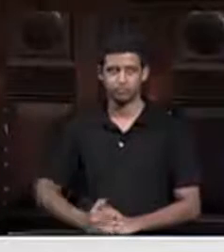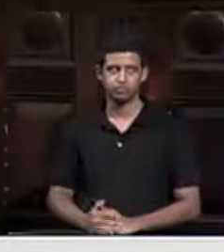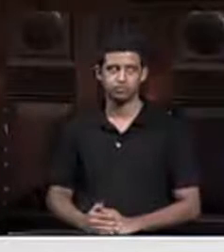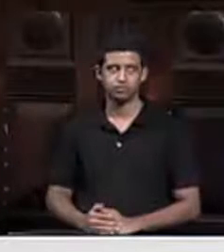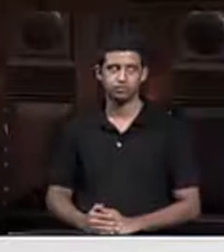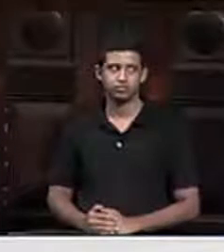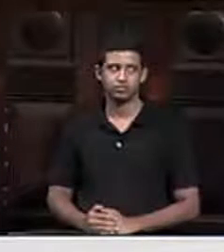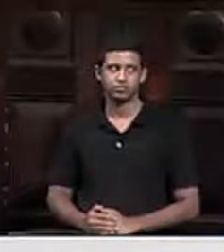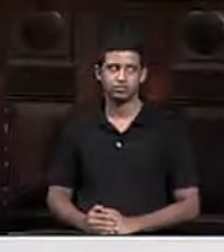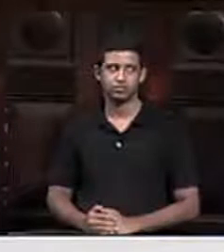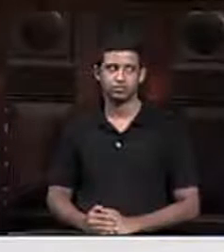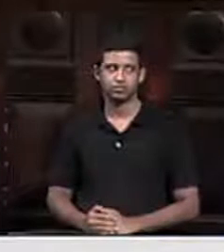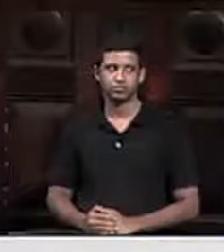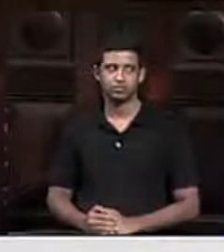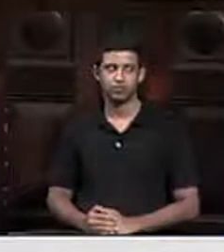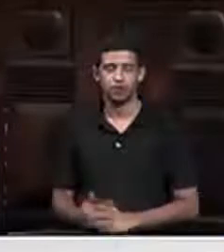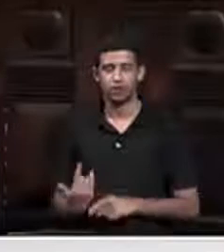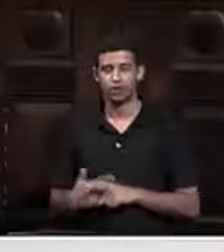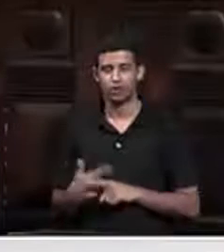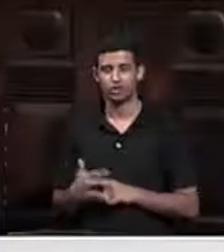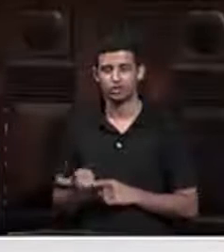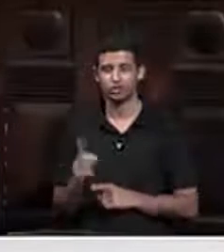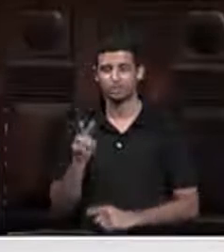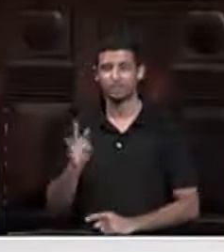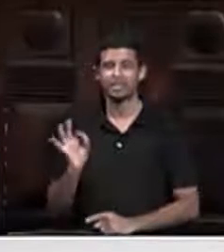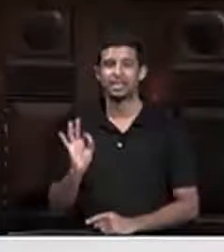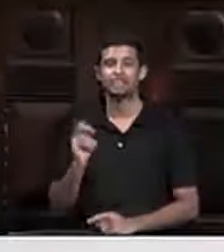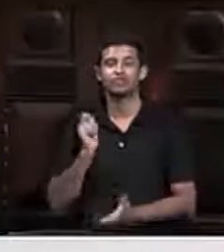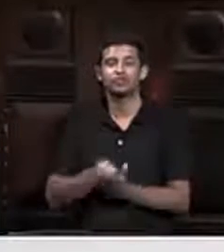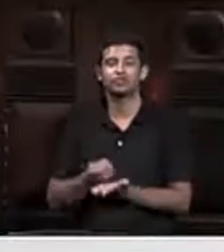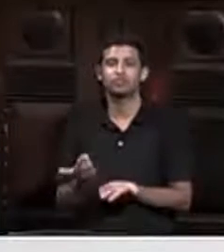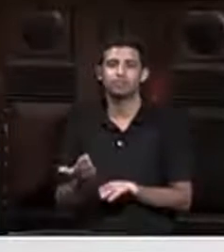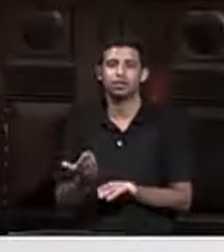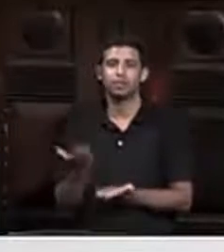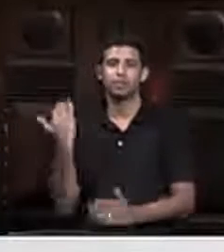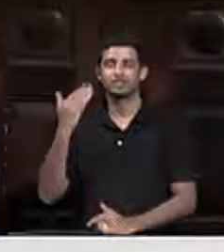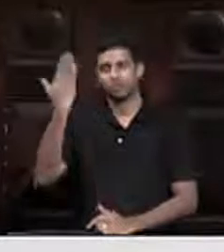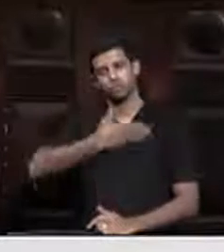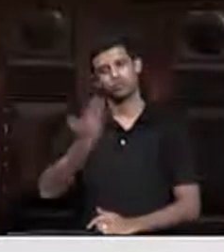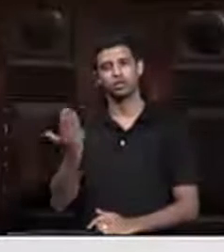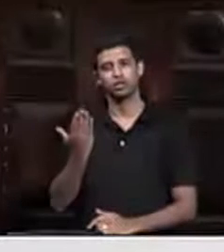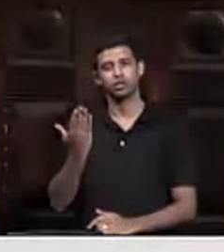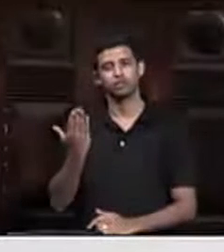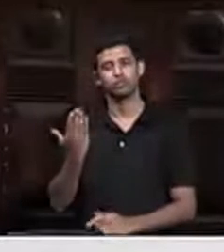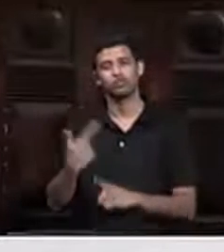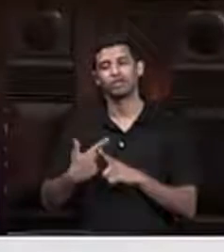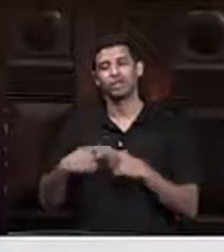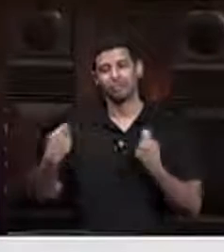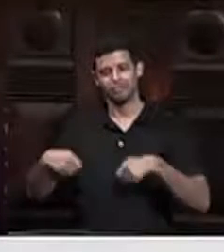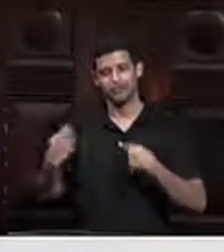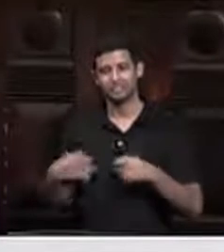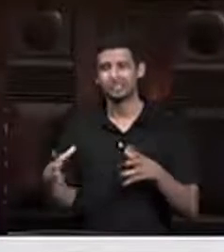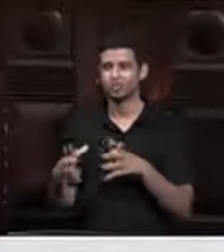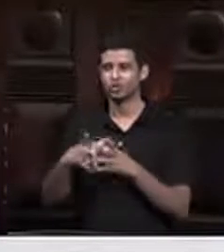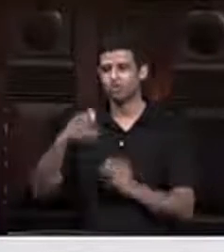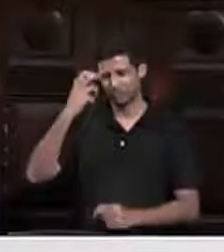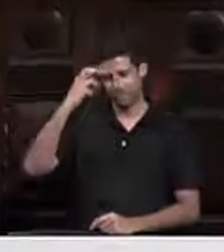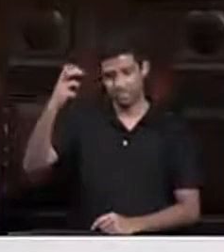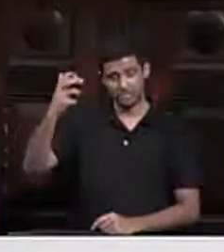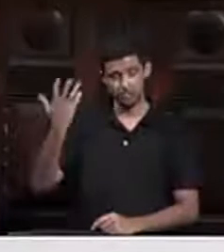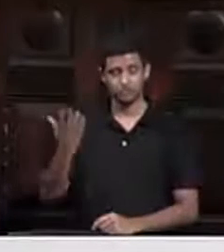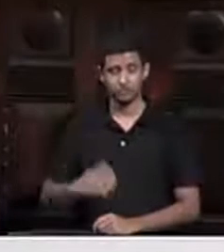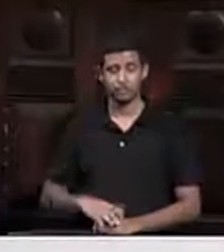porque nós não estamos vendo os investimentos prometidos onde precisa, que é numa inteligência, a polícia